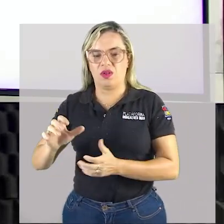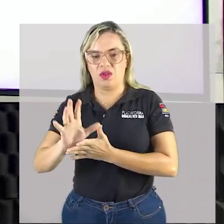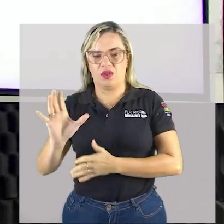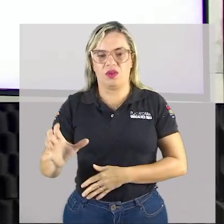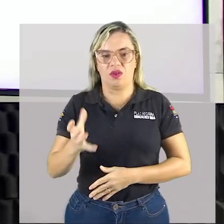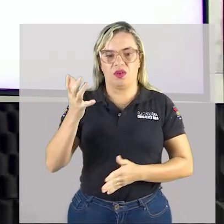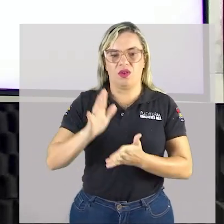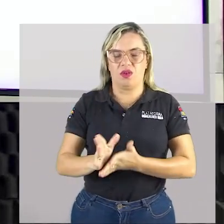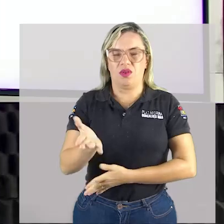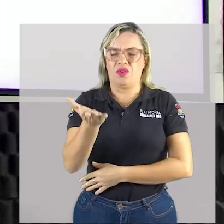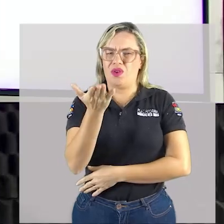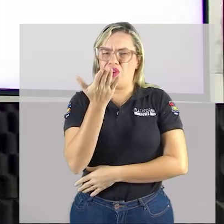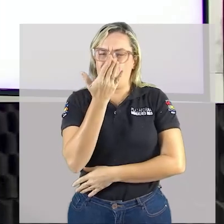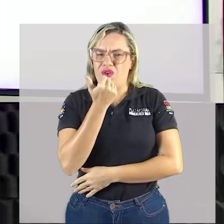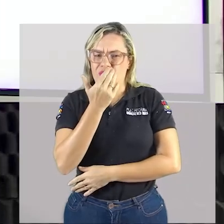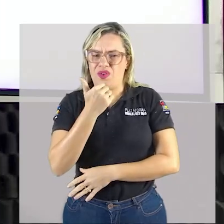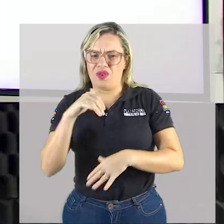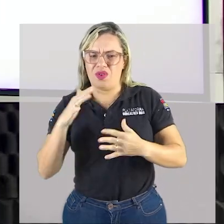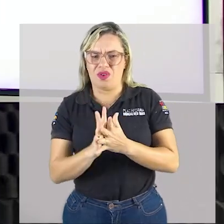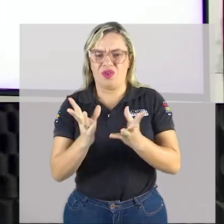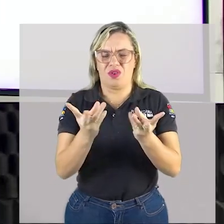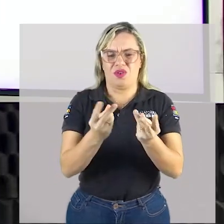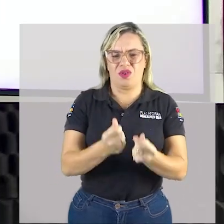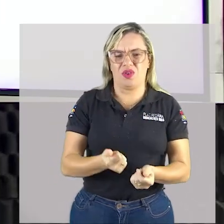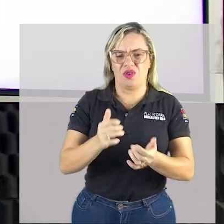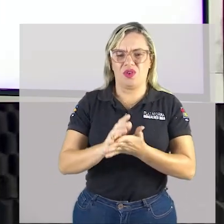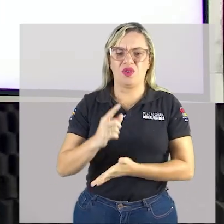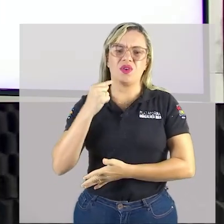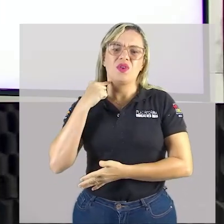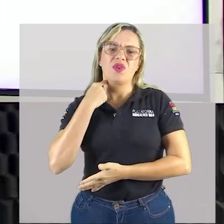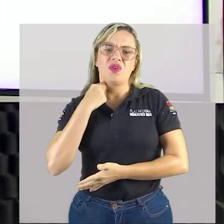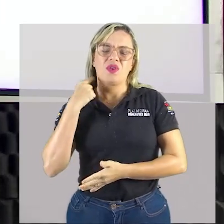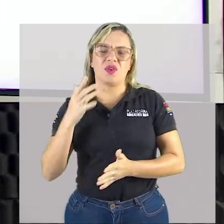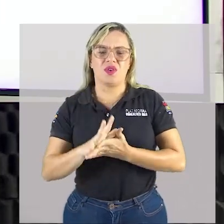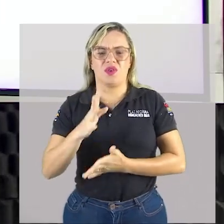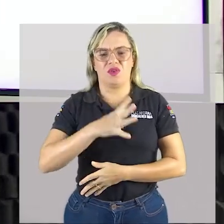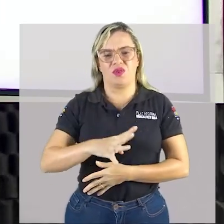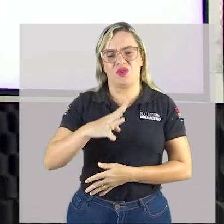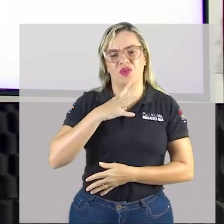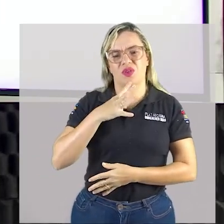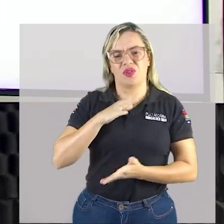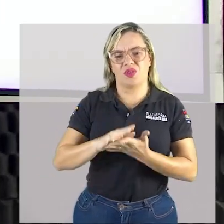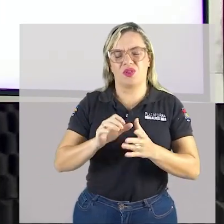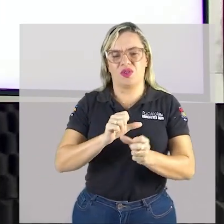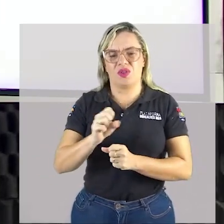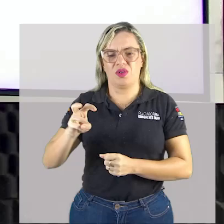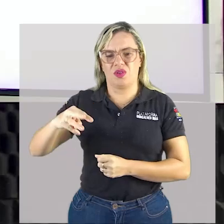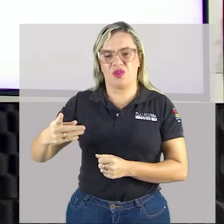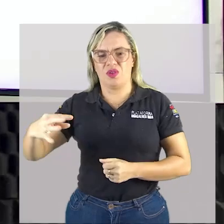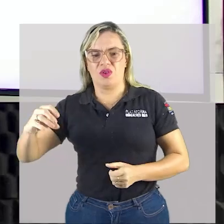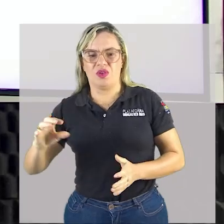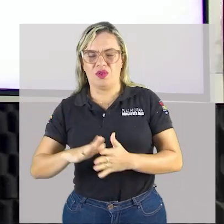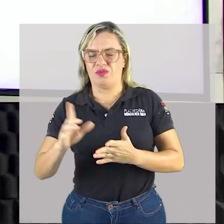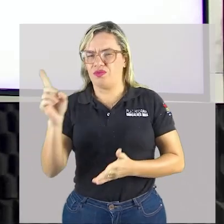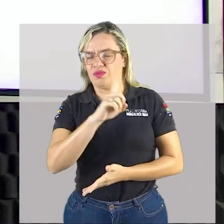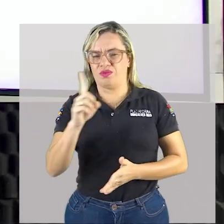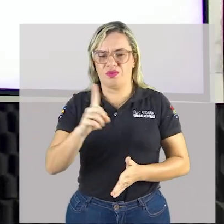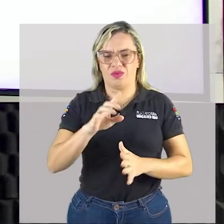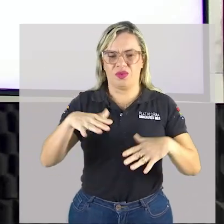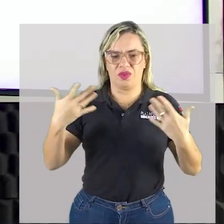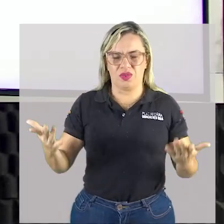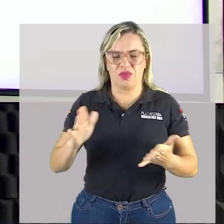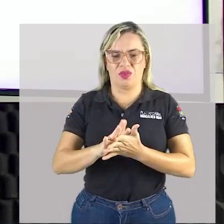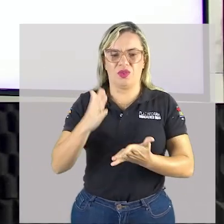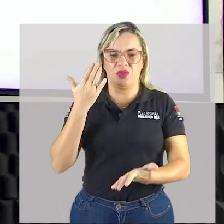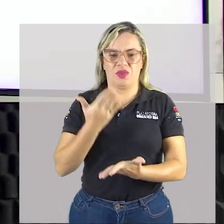da ingestão da substância tóxica, é conhecida por mutação? Não, mutação a gente vê lá no